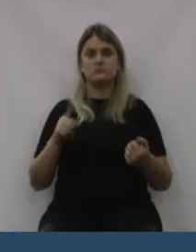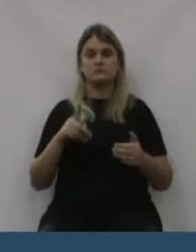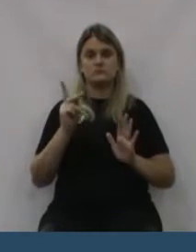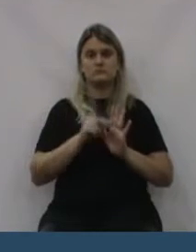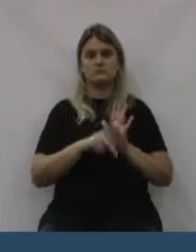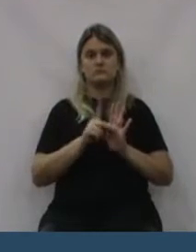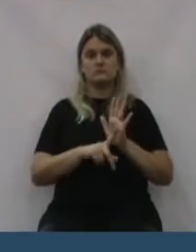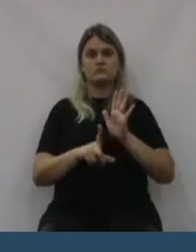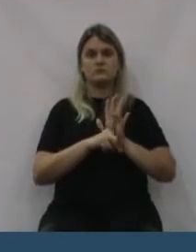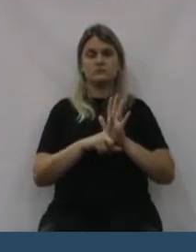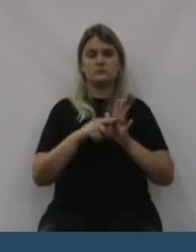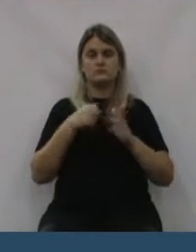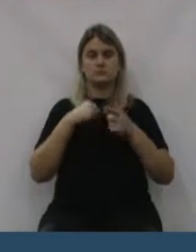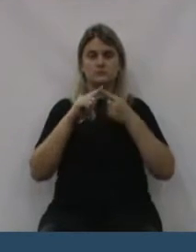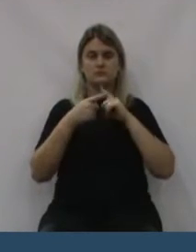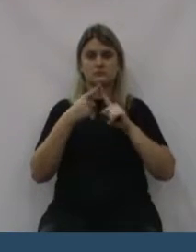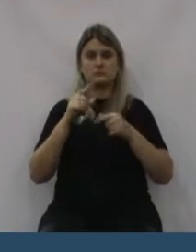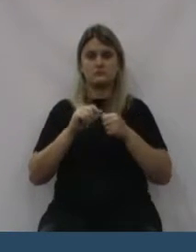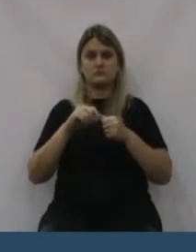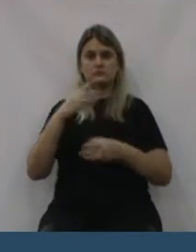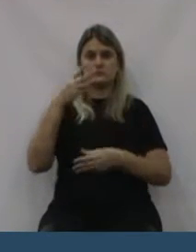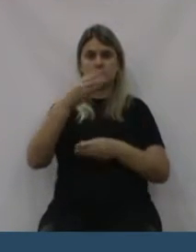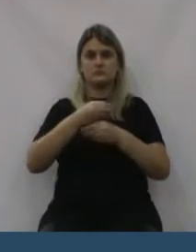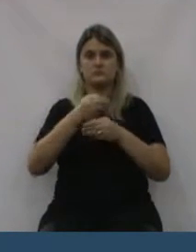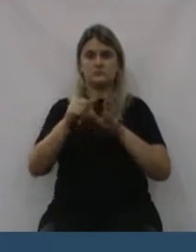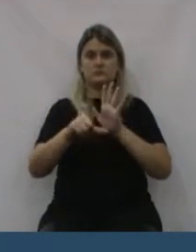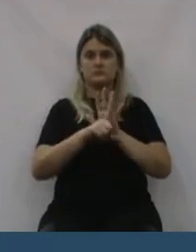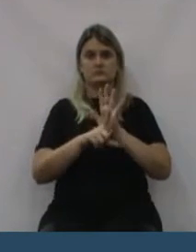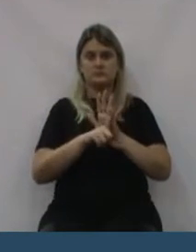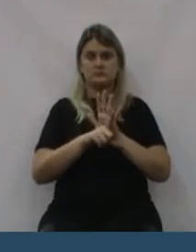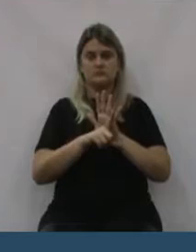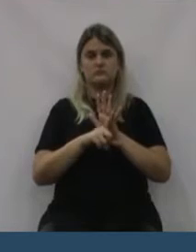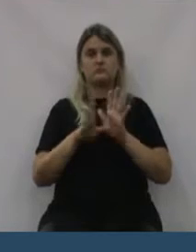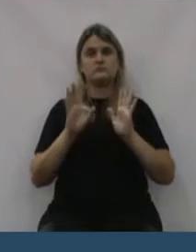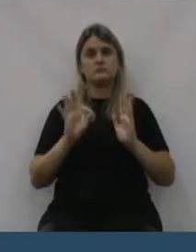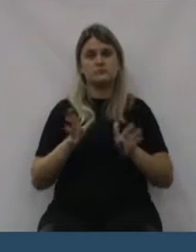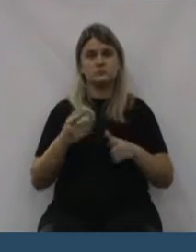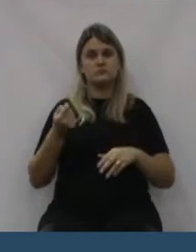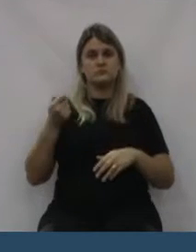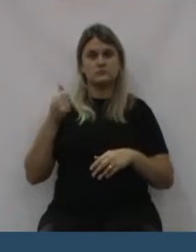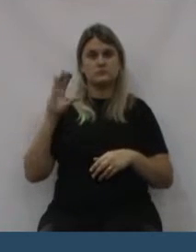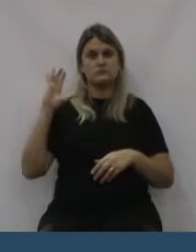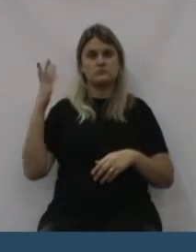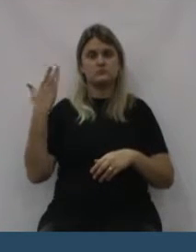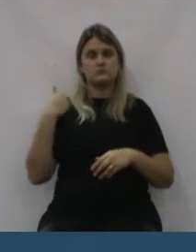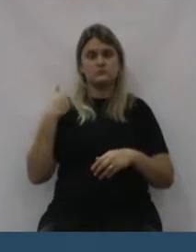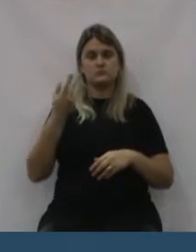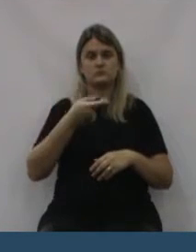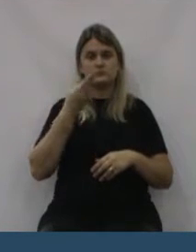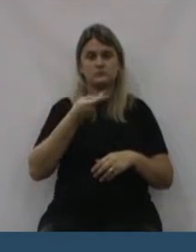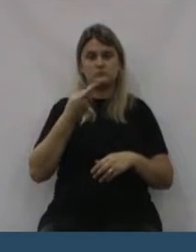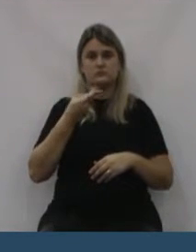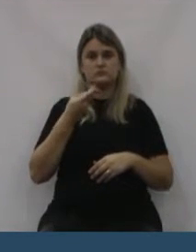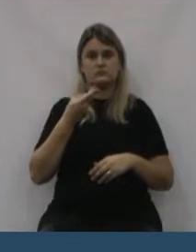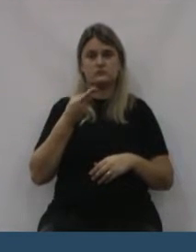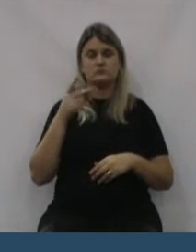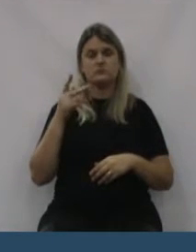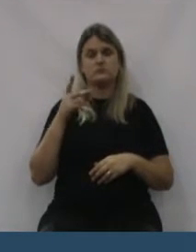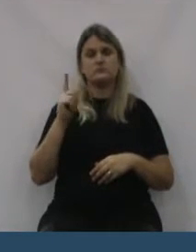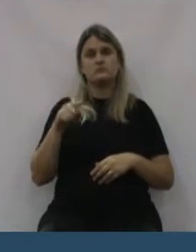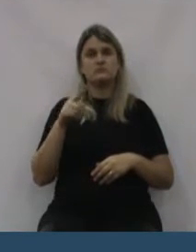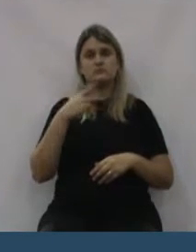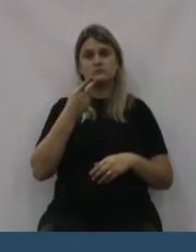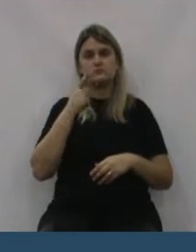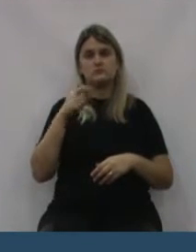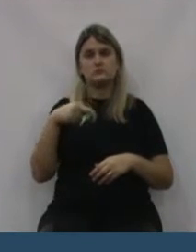fizeram doação para campanhas eleitorais contratar com o município de Nova Vitória. A segunda